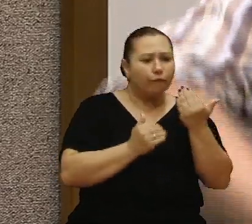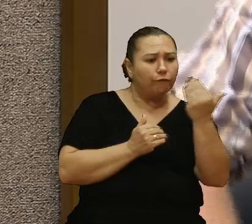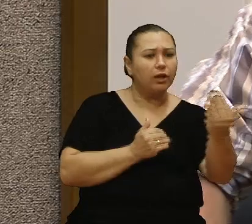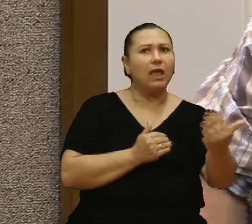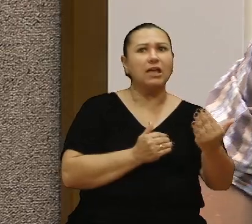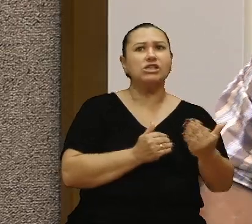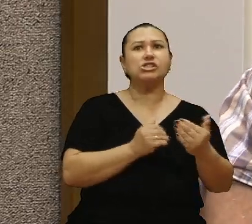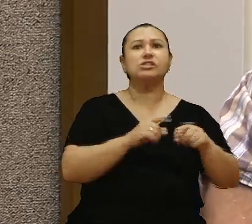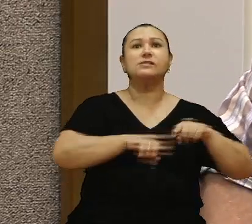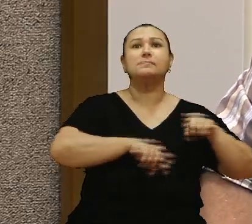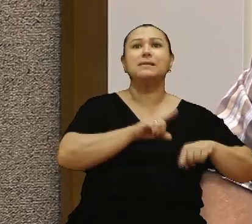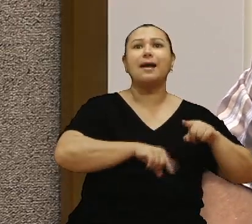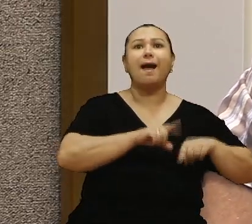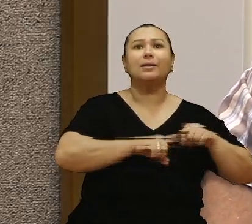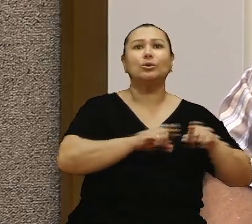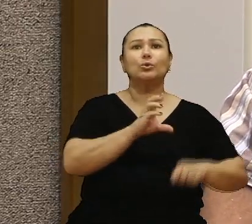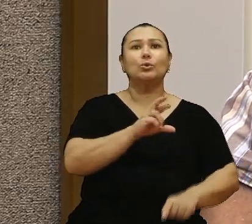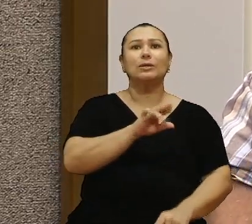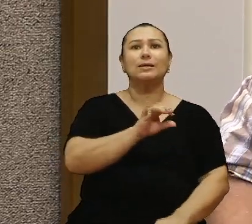Crisan,